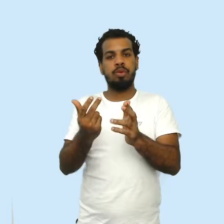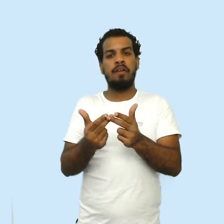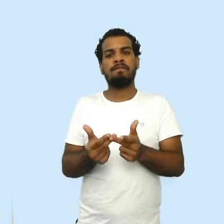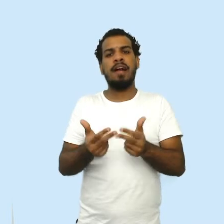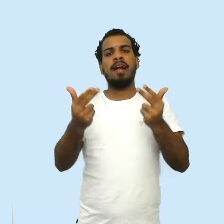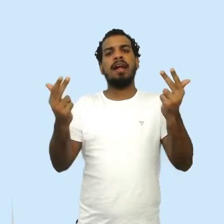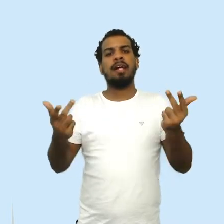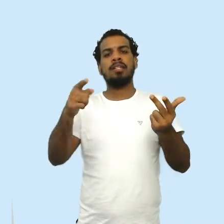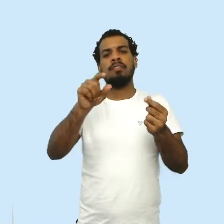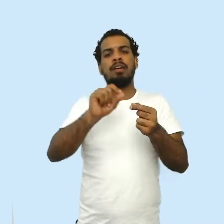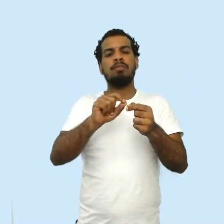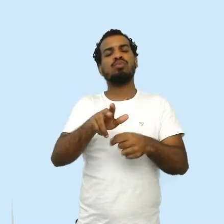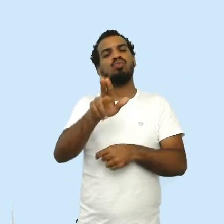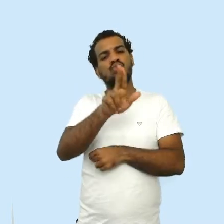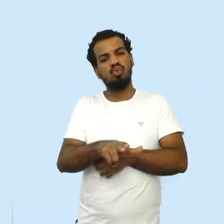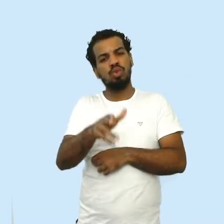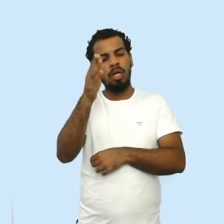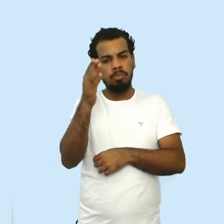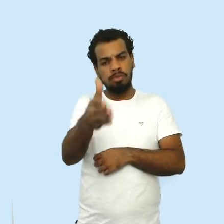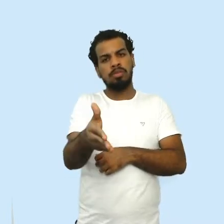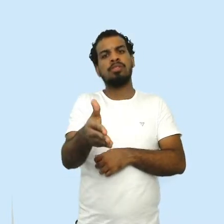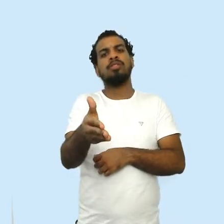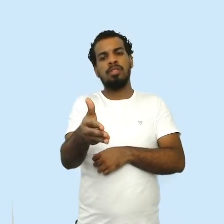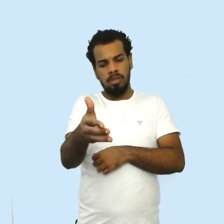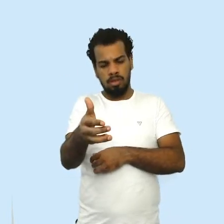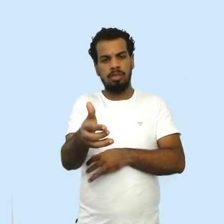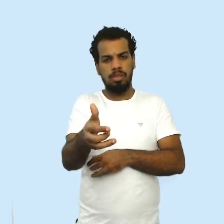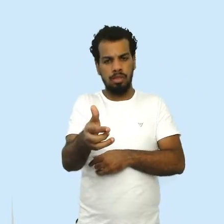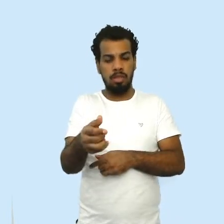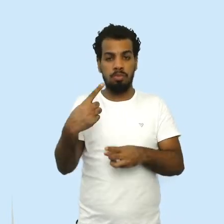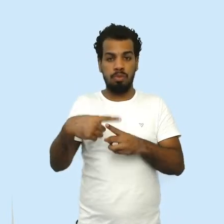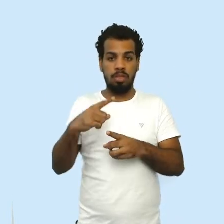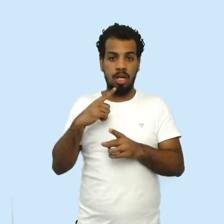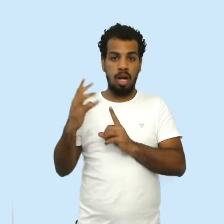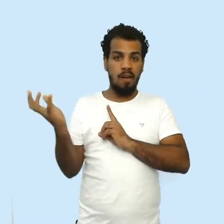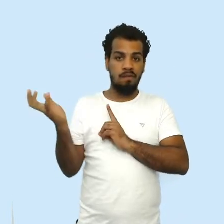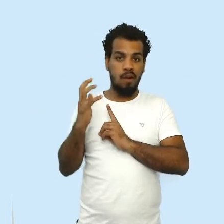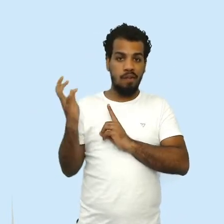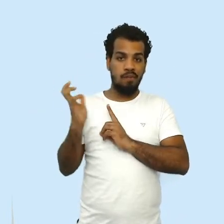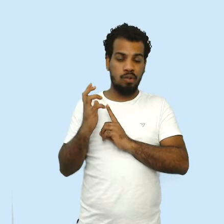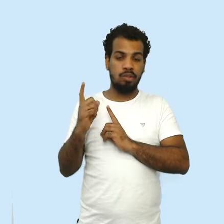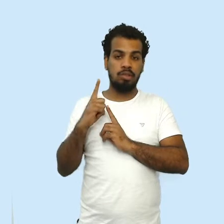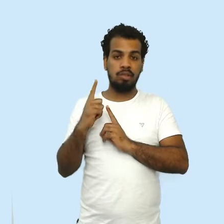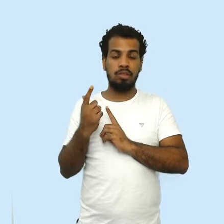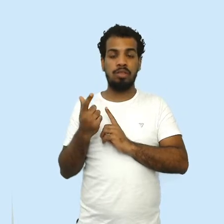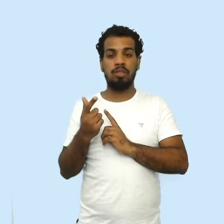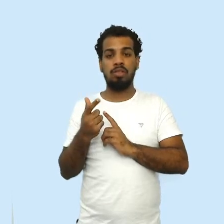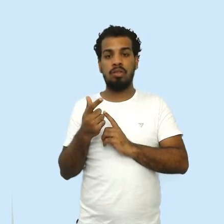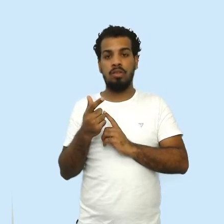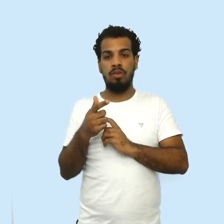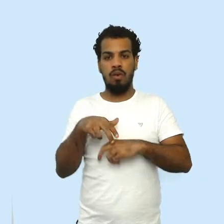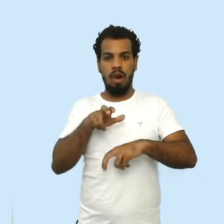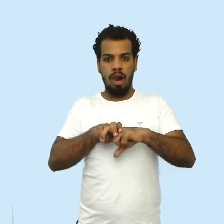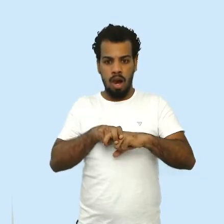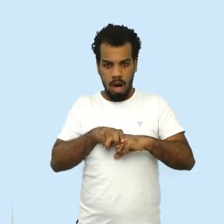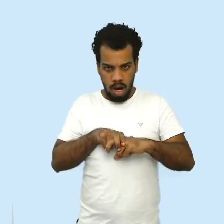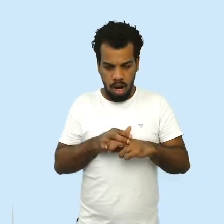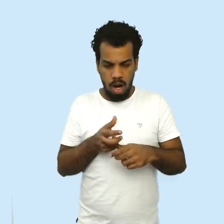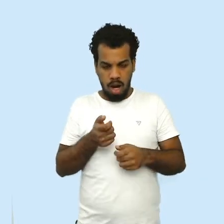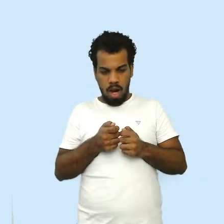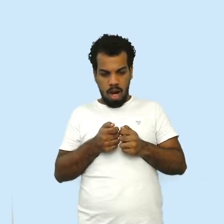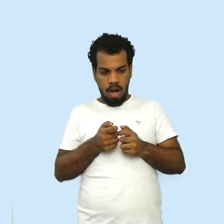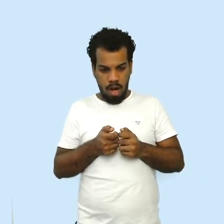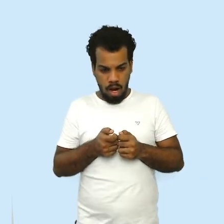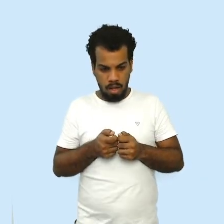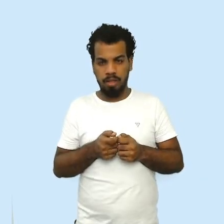vai fazer uso desses produtos porque você está sendo influenciado. O que te prende na cadeira, na verdade, não é nem o consumo. O que te prende na cadeira